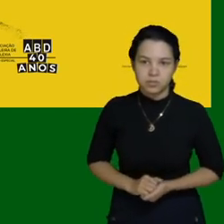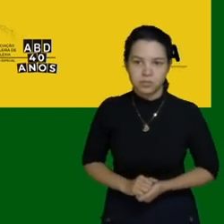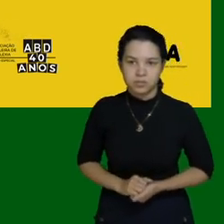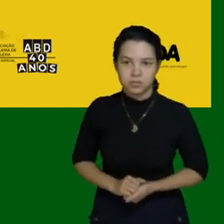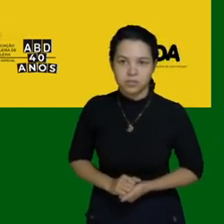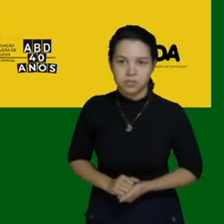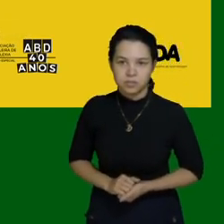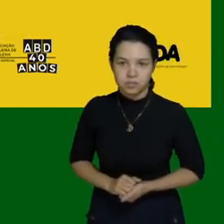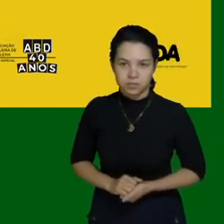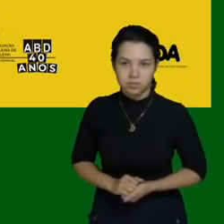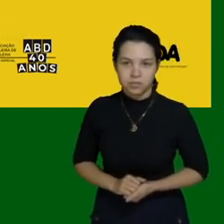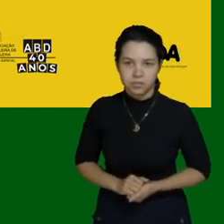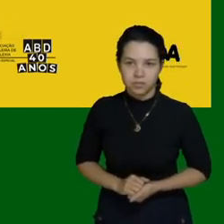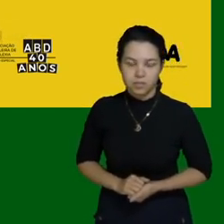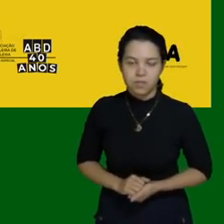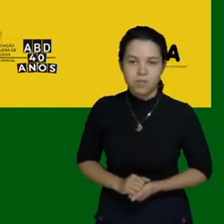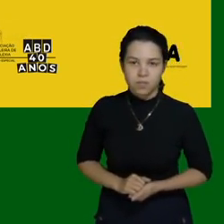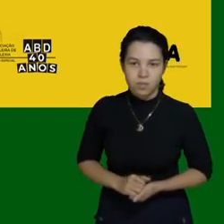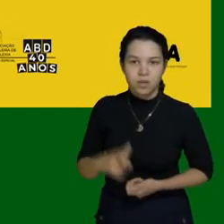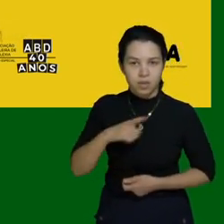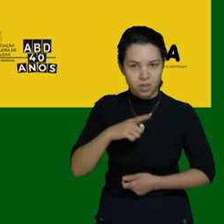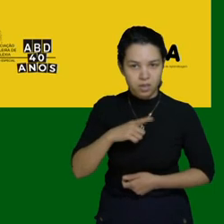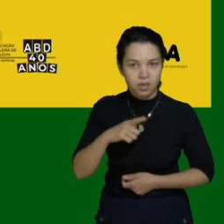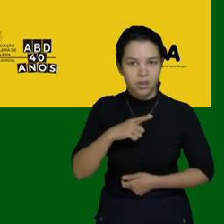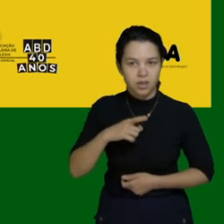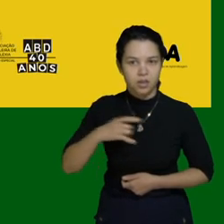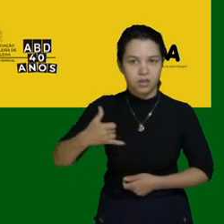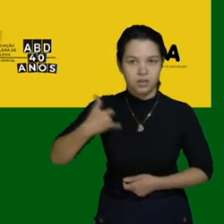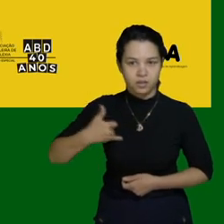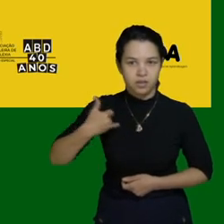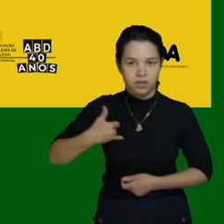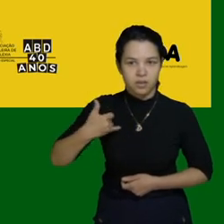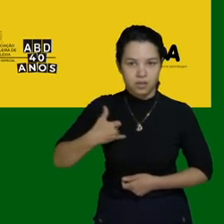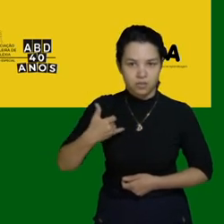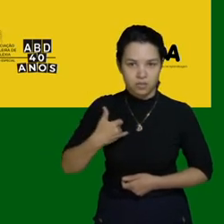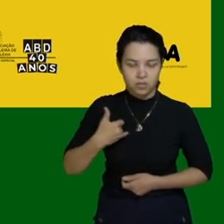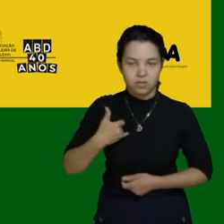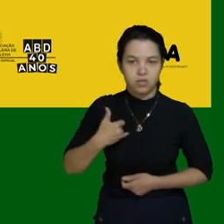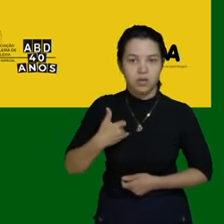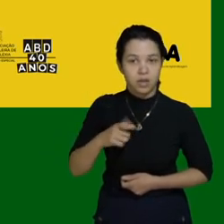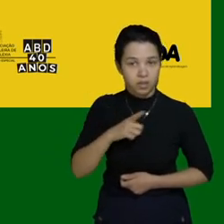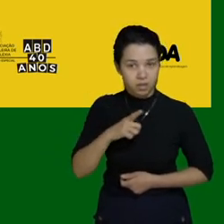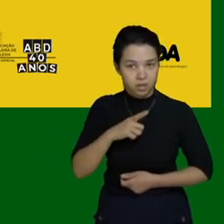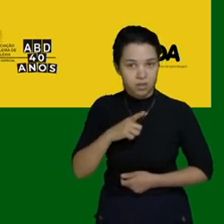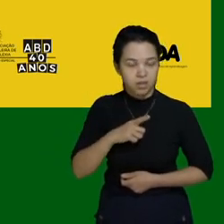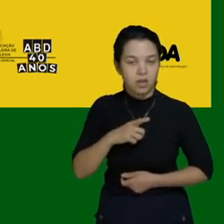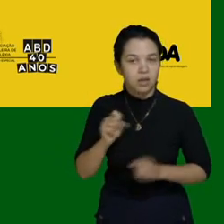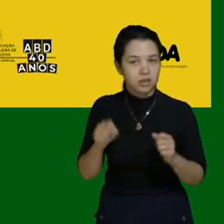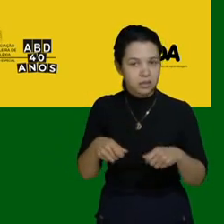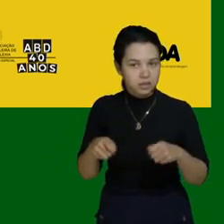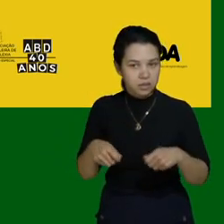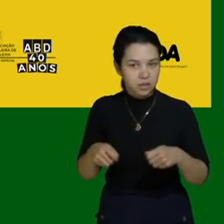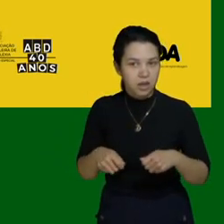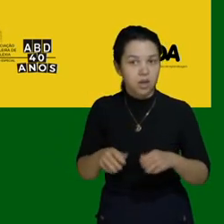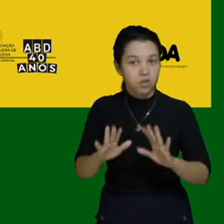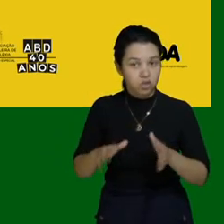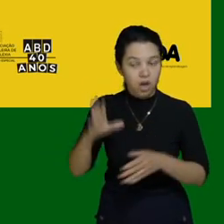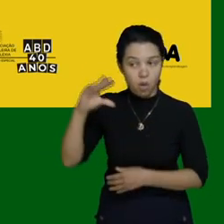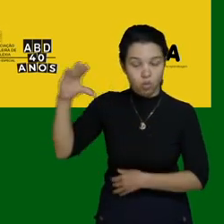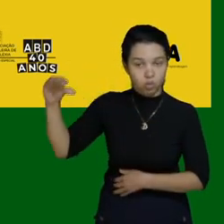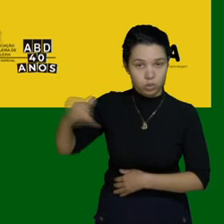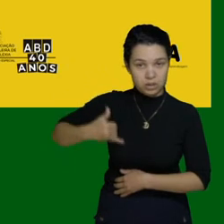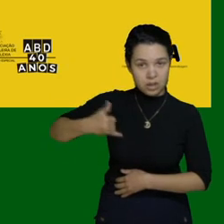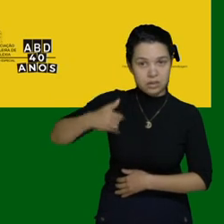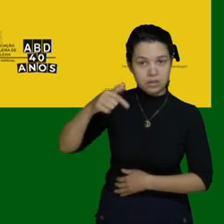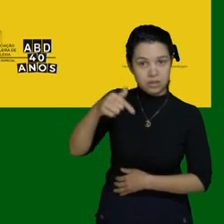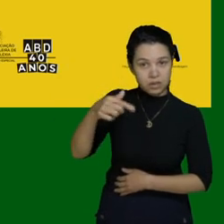disléxicos né tem idade tudo e os adultos falam ainda eu tenho jeito sim ainda tem jeito chega já chegou um adulto com 72